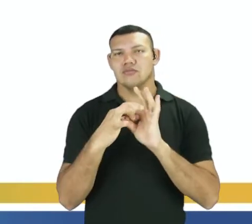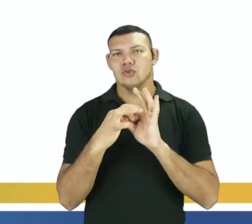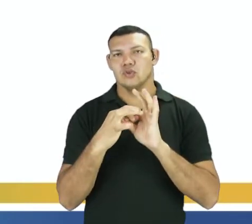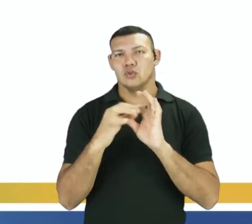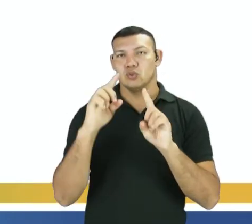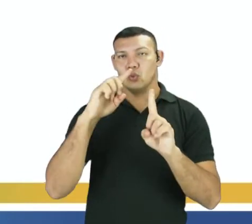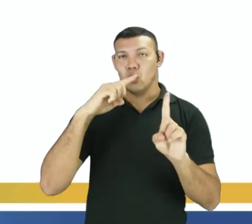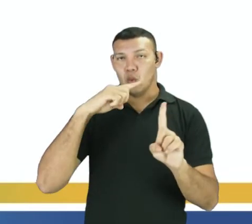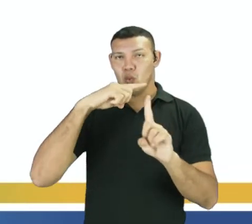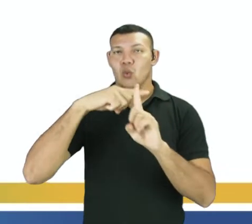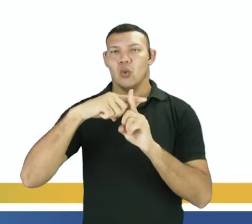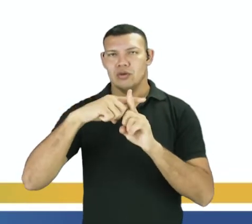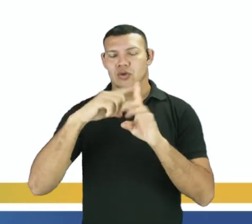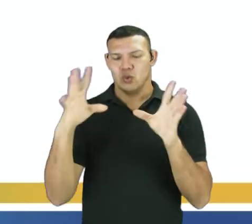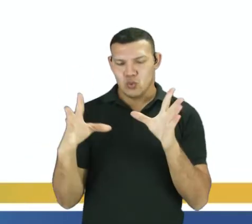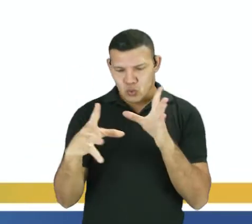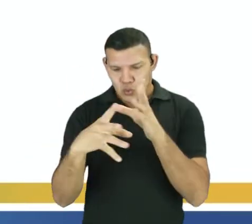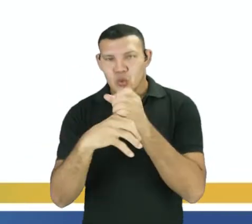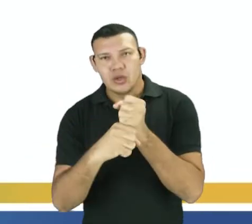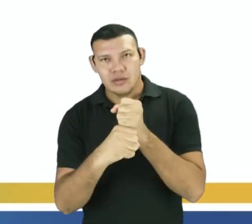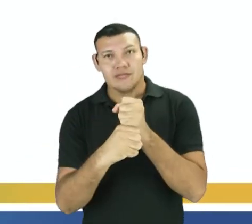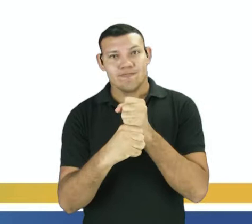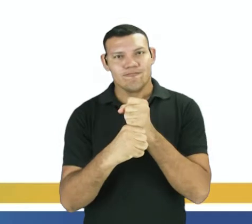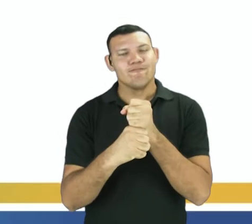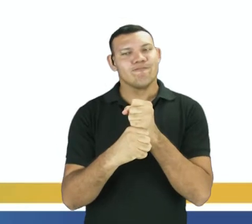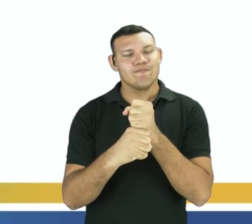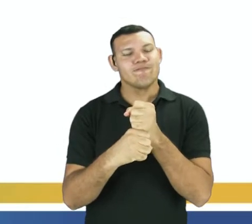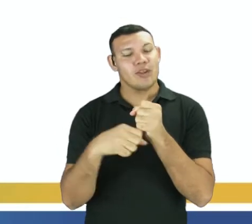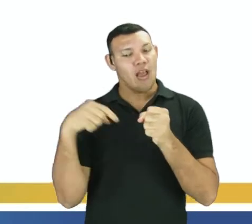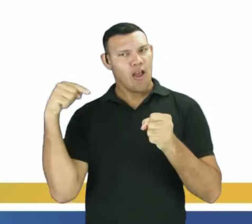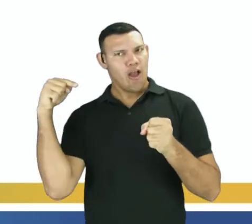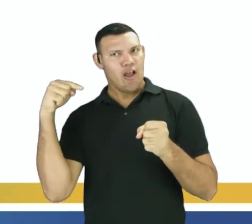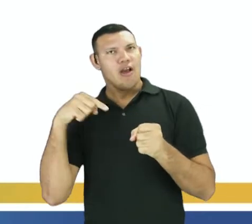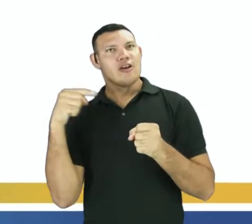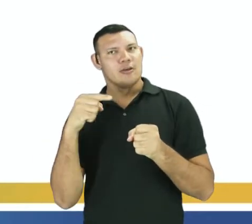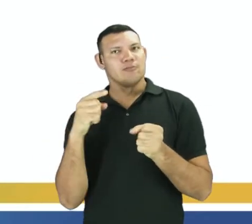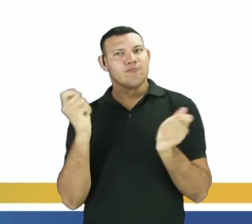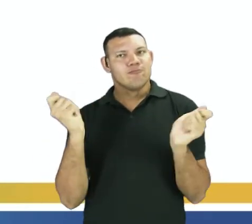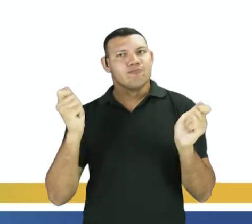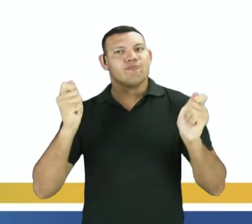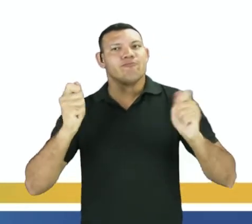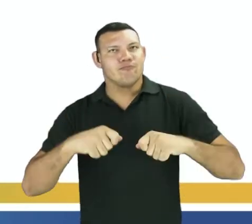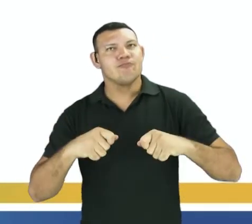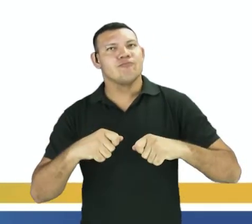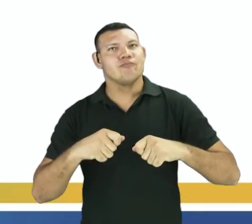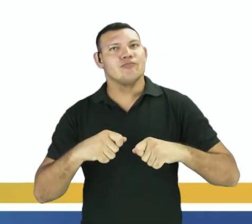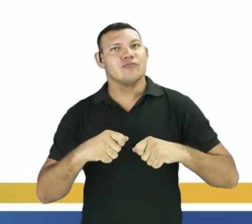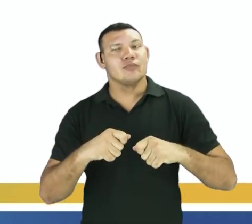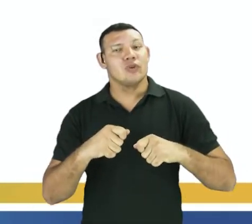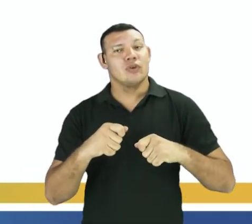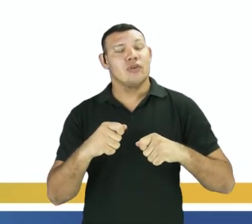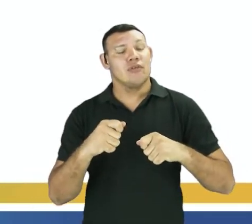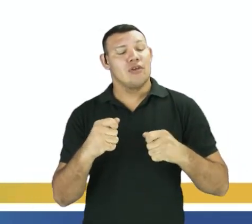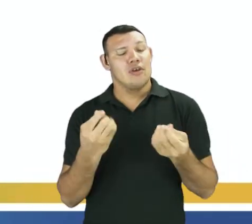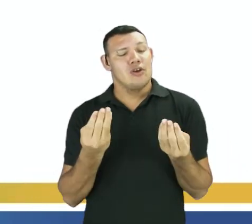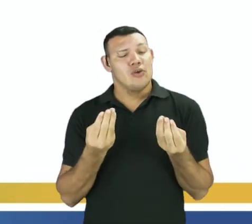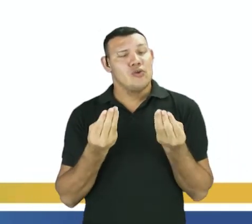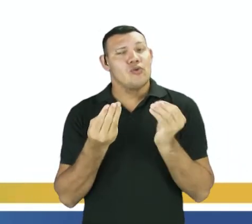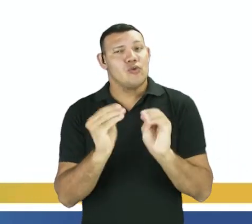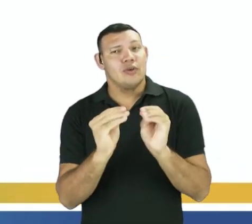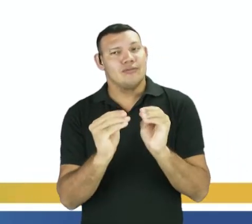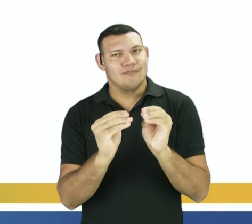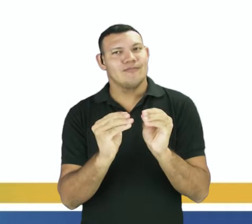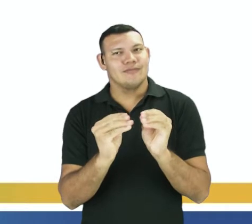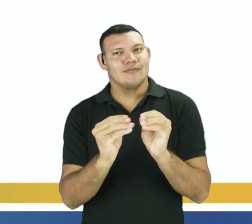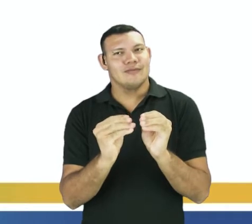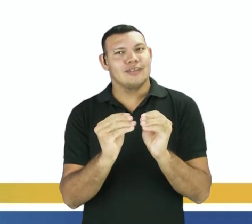adición. ¿Para qué sirven? Ellos son aquellos que nos van a permitir añadir informação. Professor do céu, que